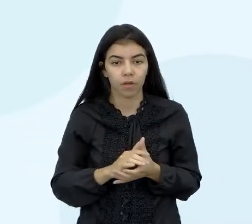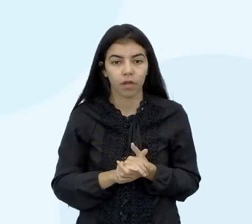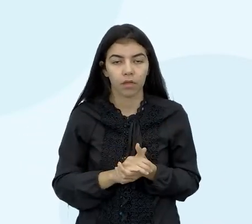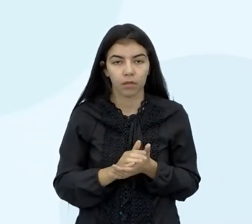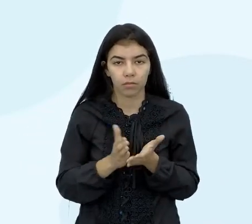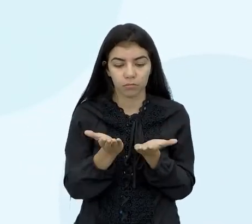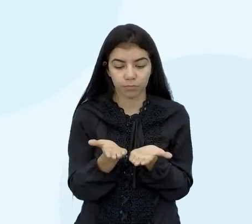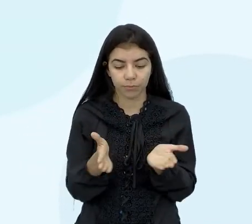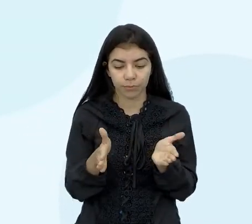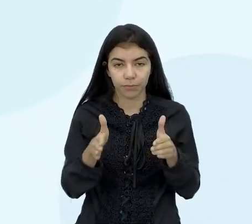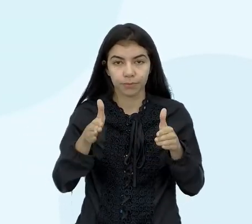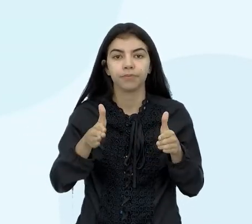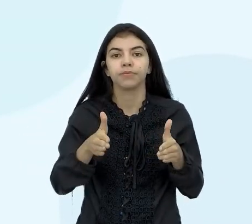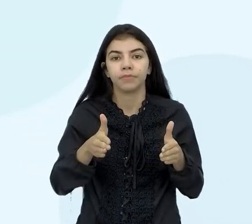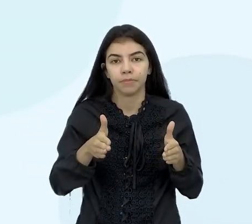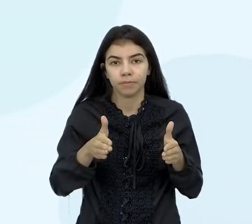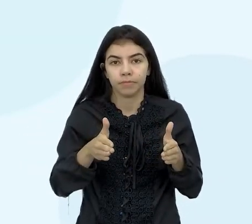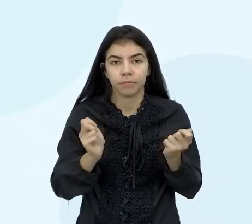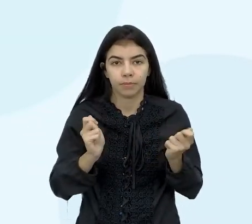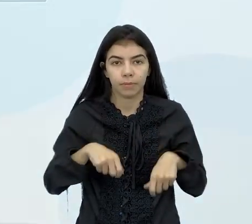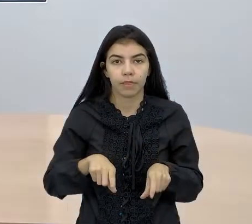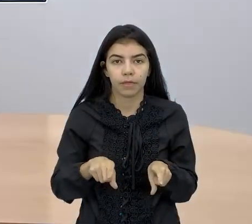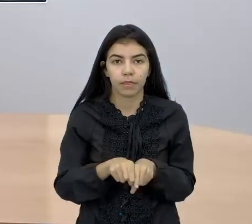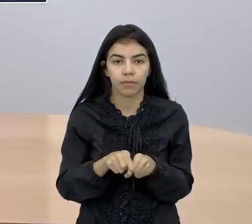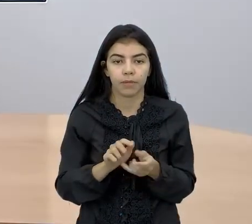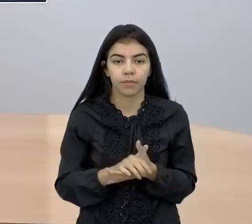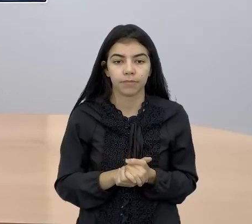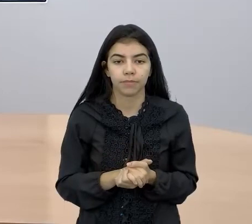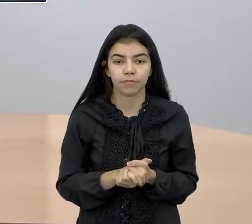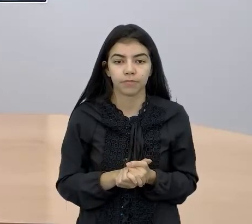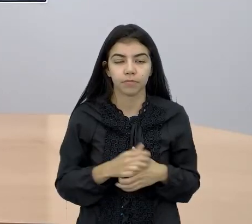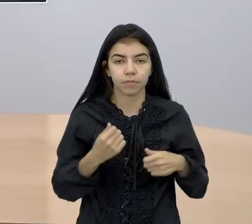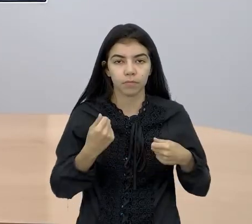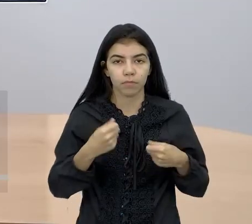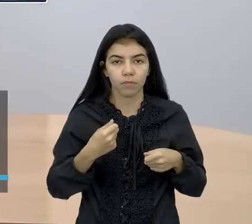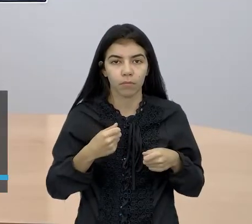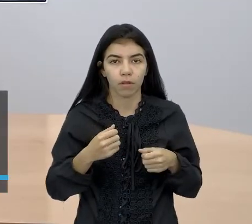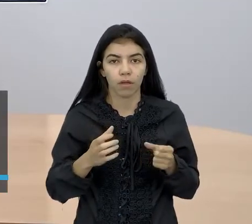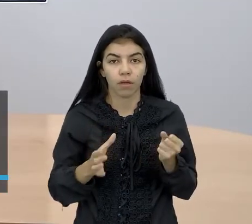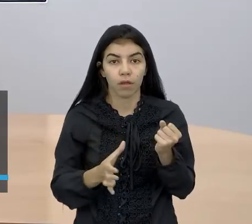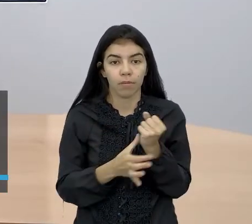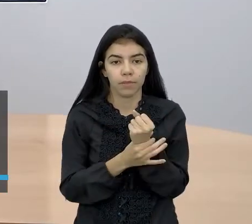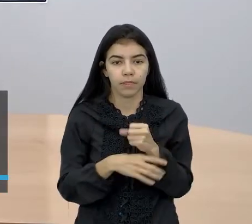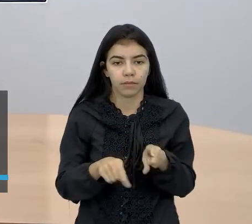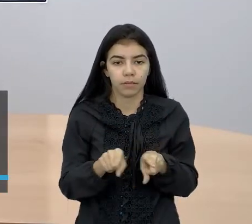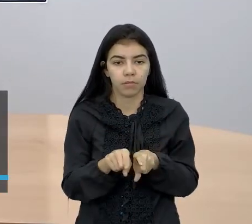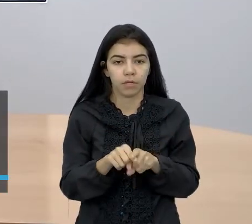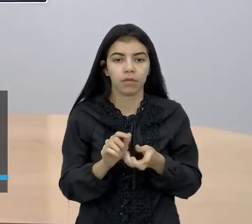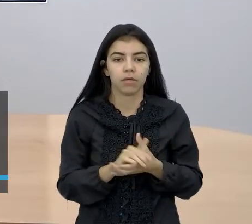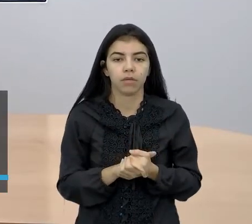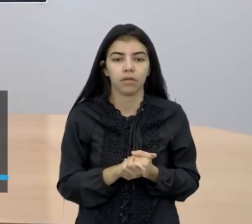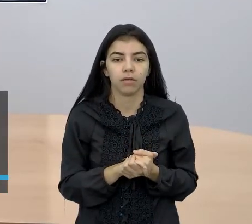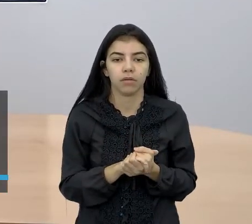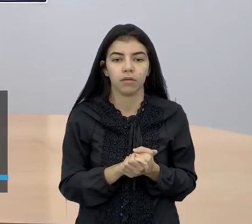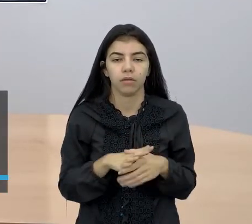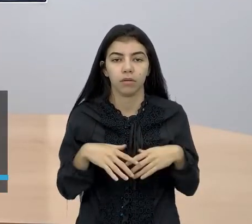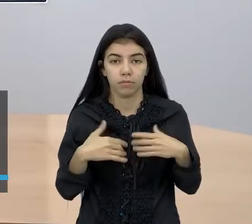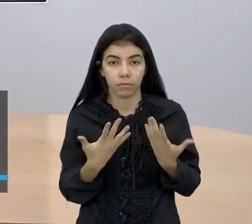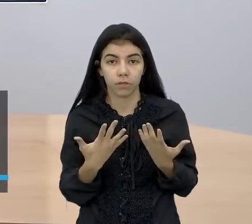aqui para receber, né? Ele não fica solto, tem que ficar preso numa haste de suporte universal, tá, gente?